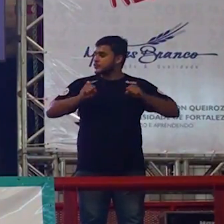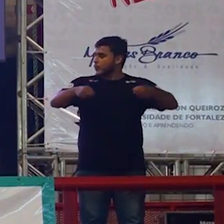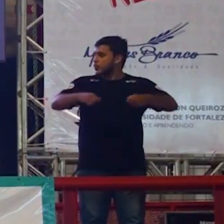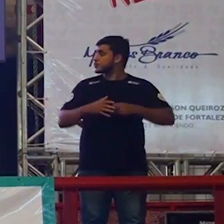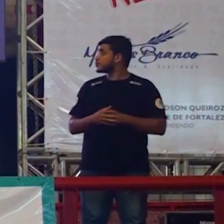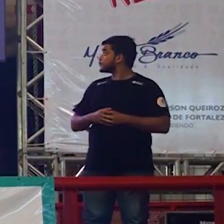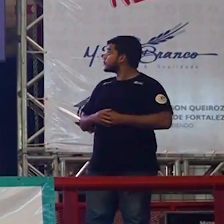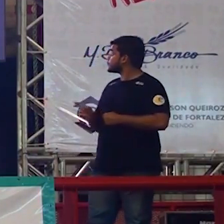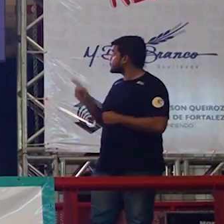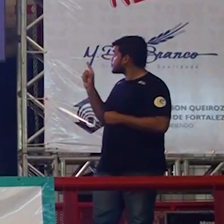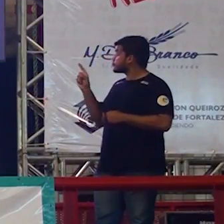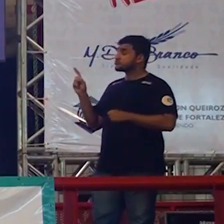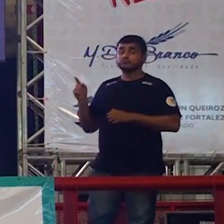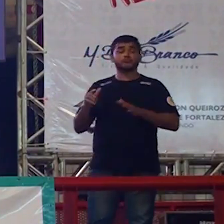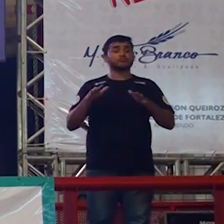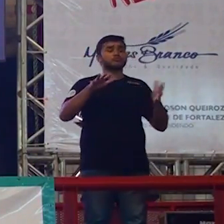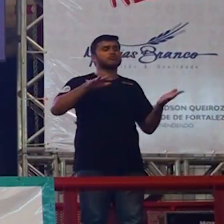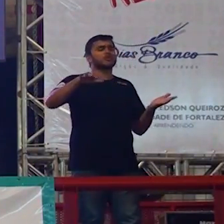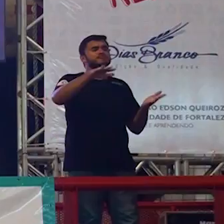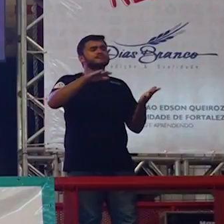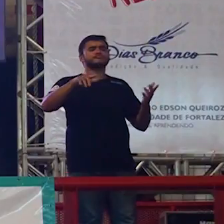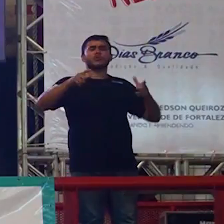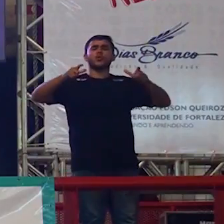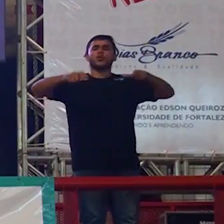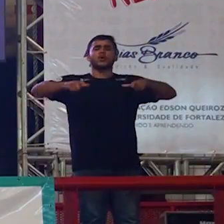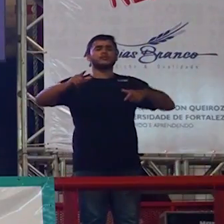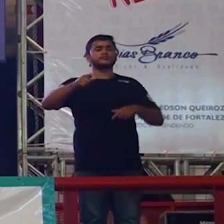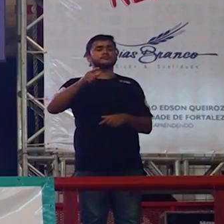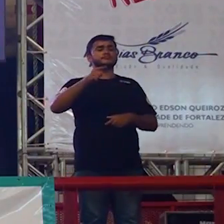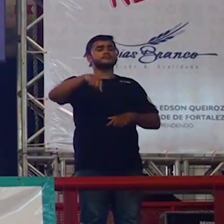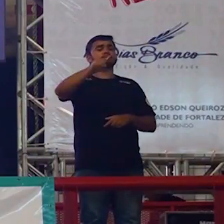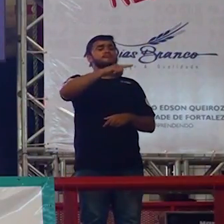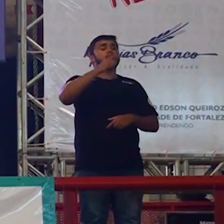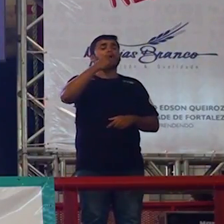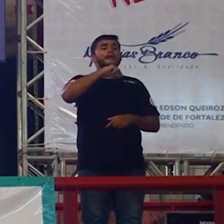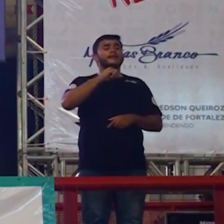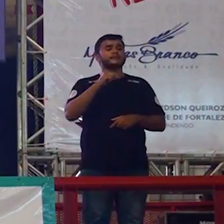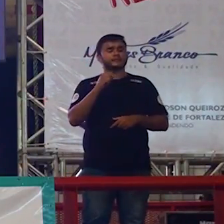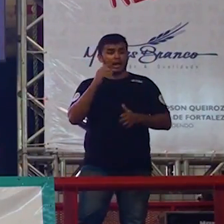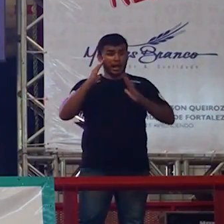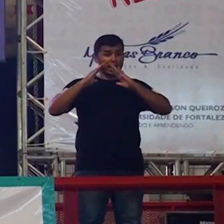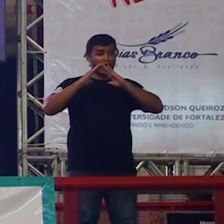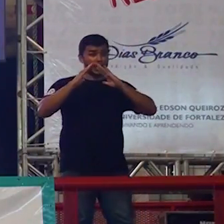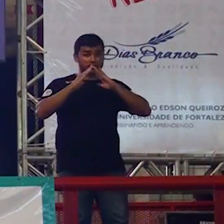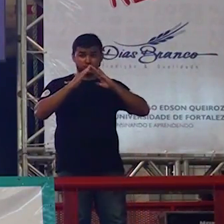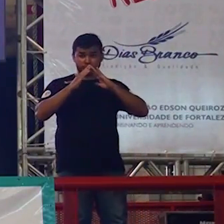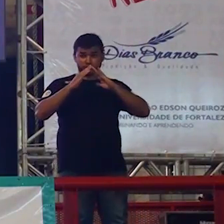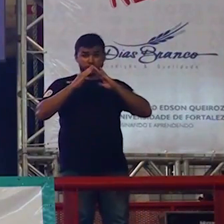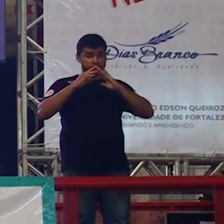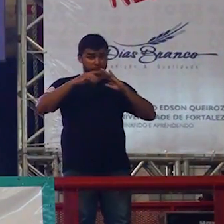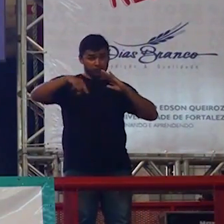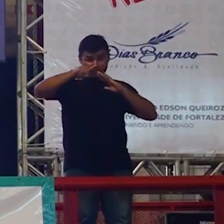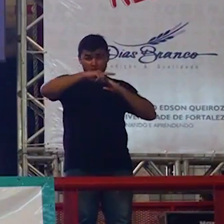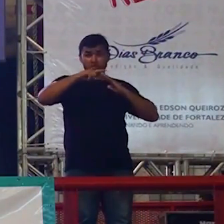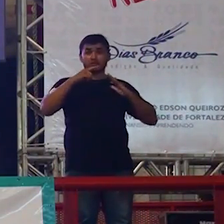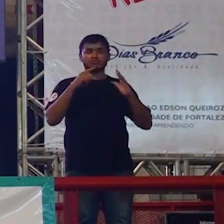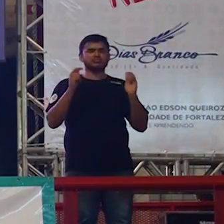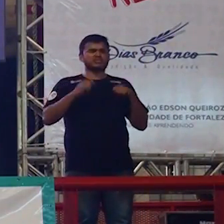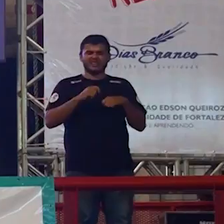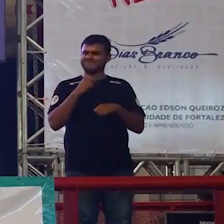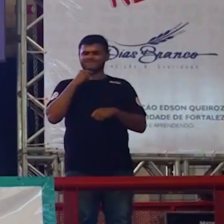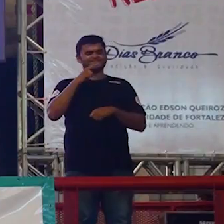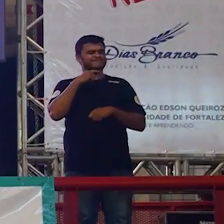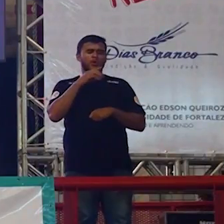isso. Ambiente de estudos. Por favor, levante a mão aqui quem acha que na sua casa o ambiente não